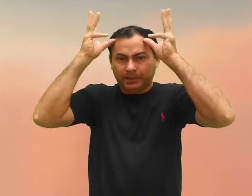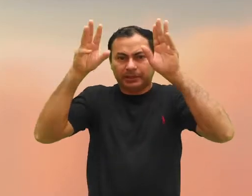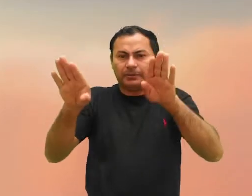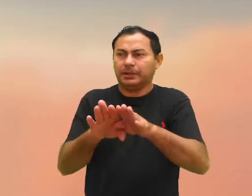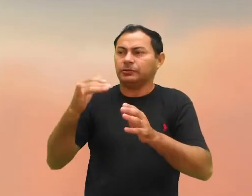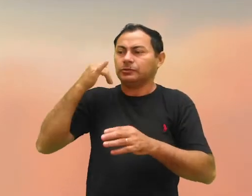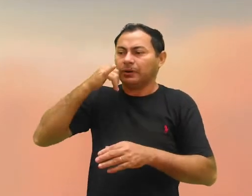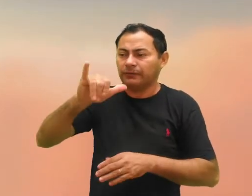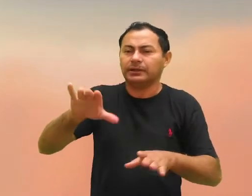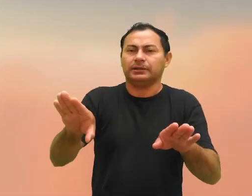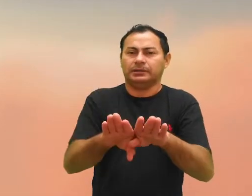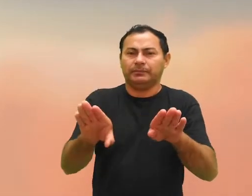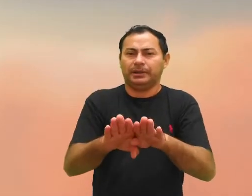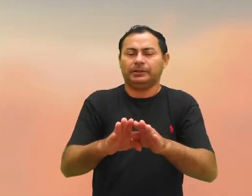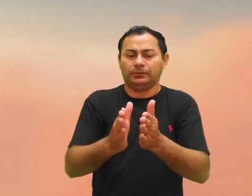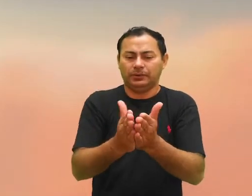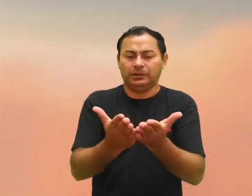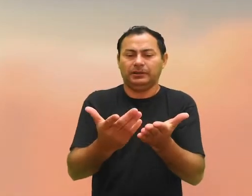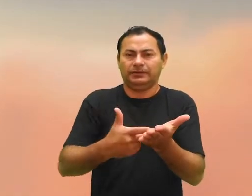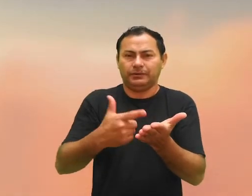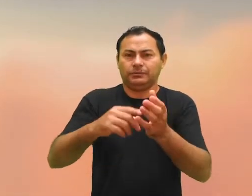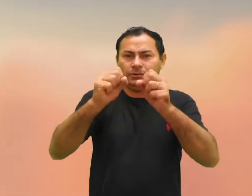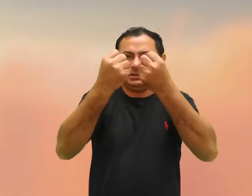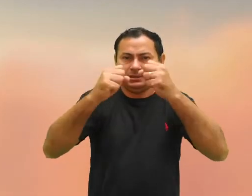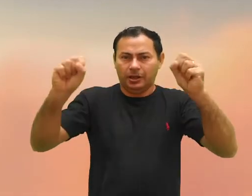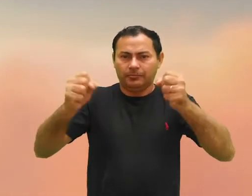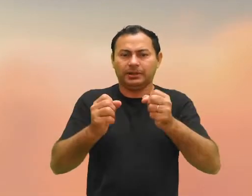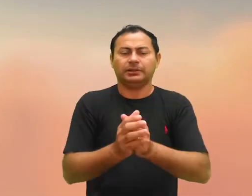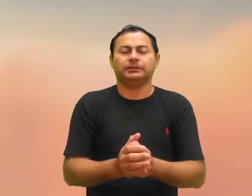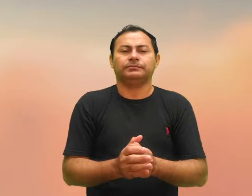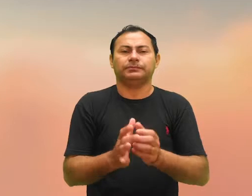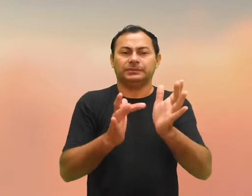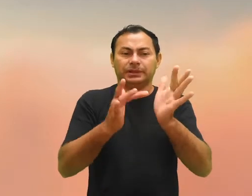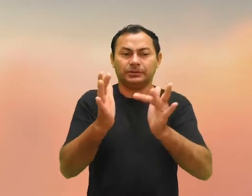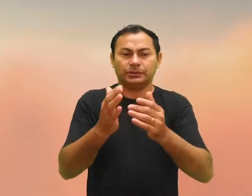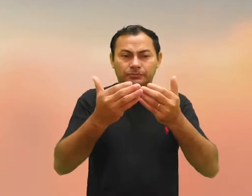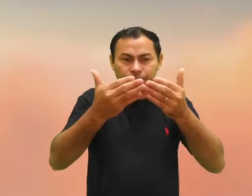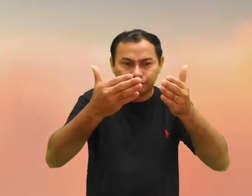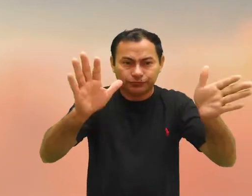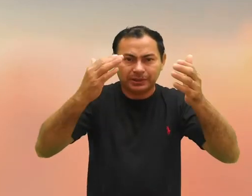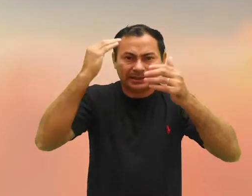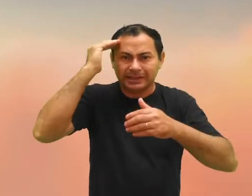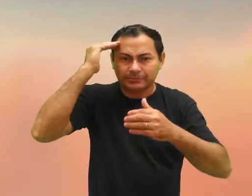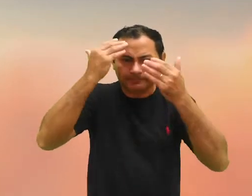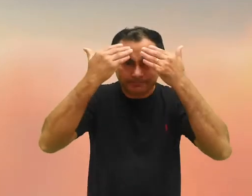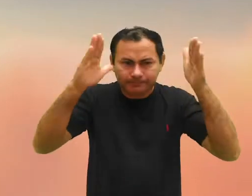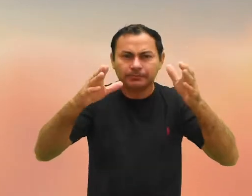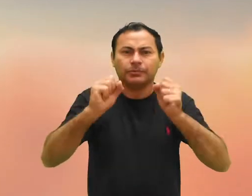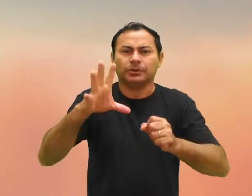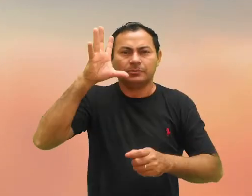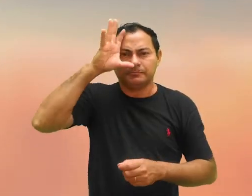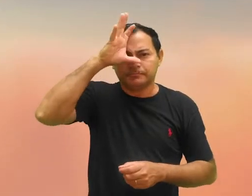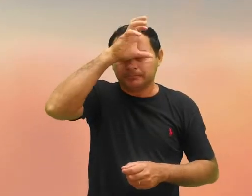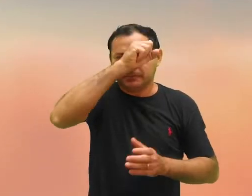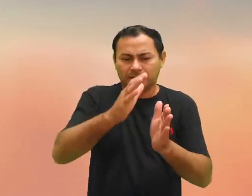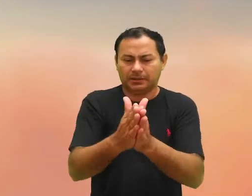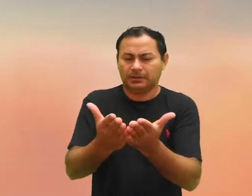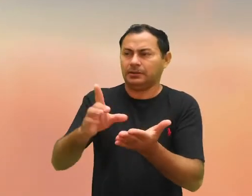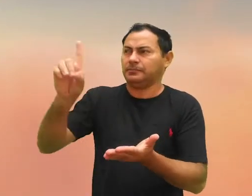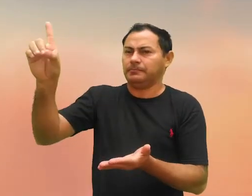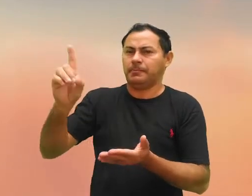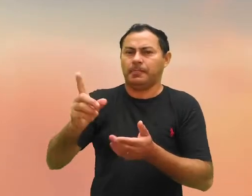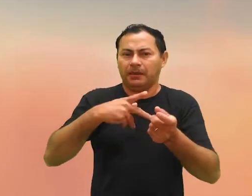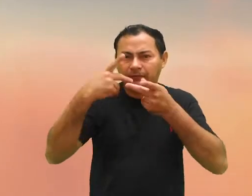Moisés, nos profetas e nos salmos. Então lhes abriu o entendimento para que pudessem compreender